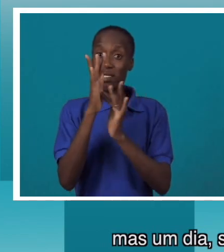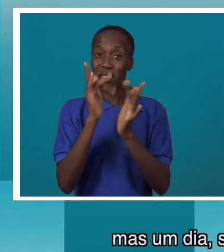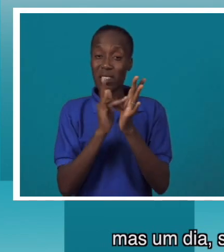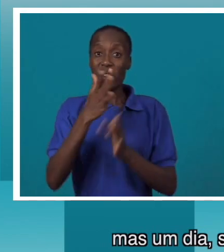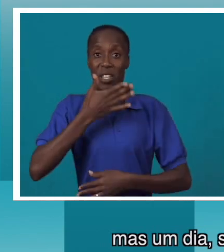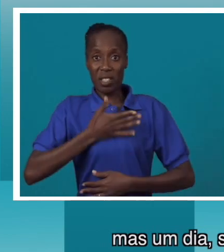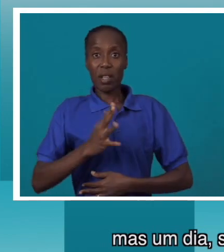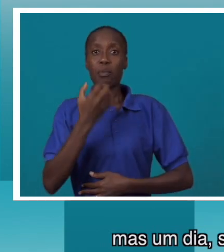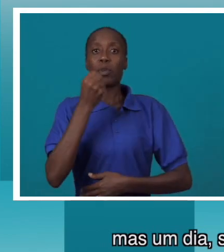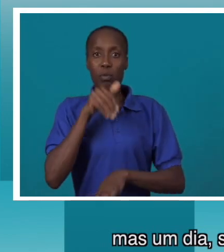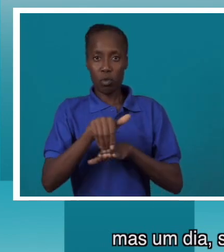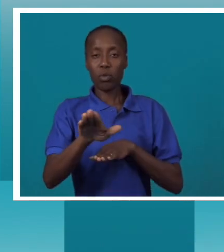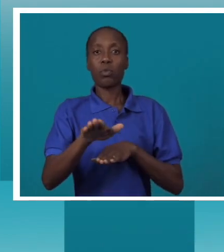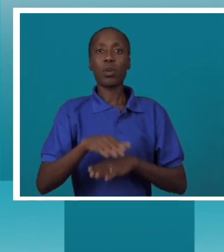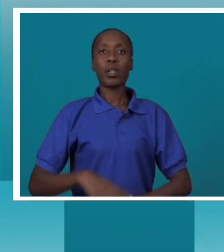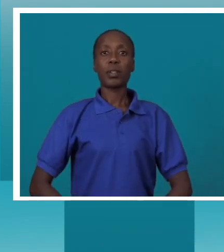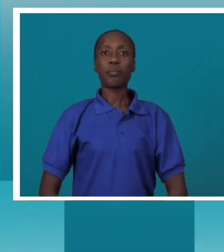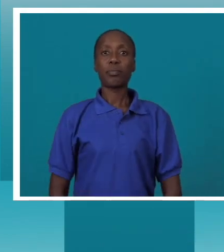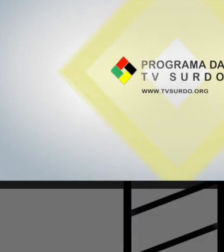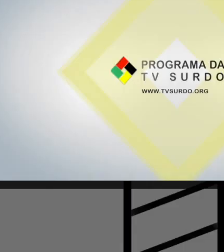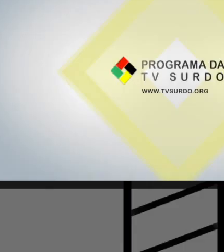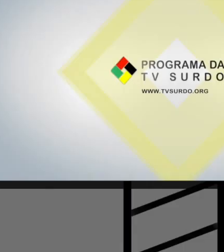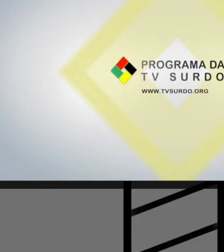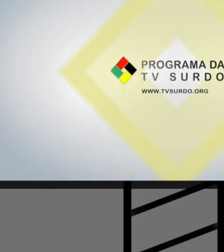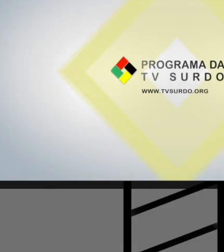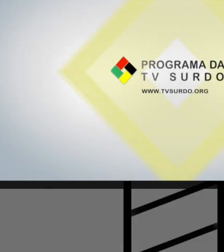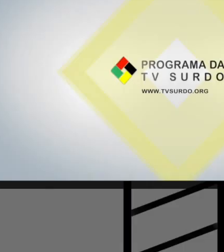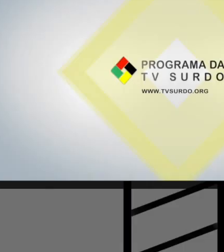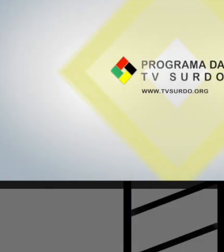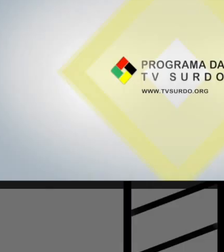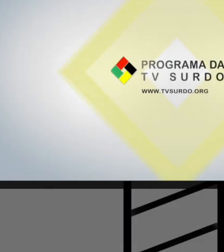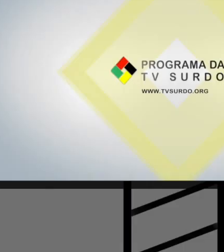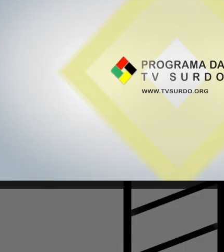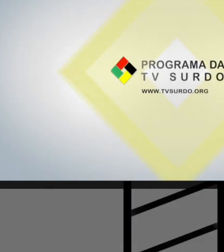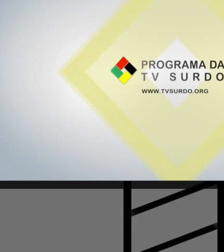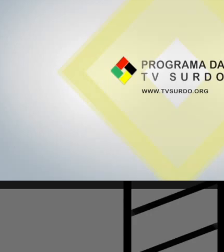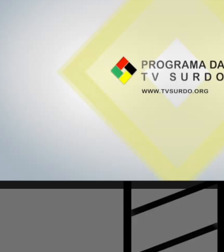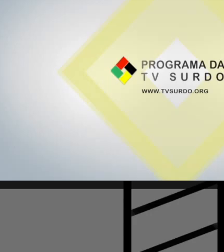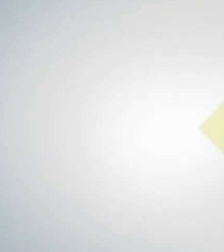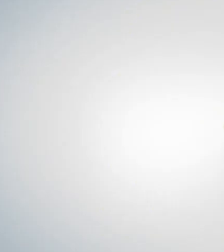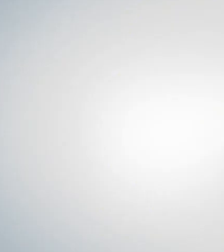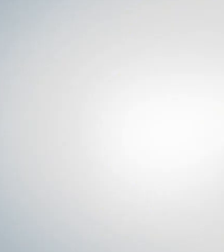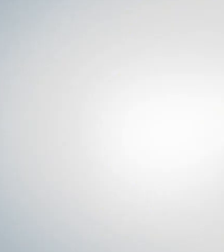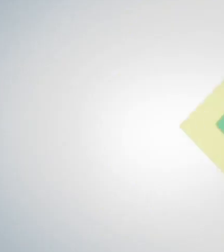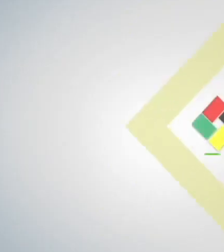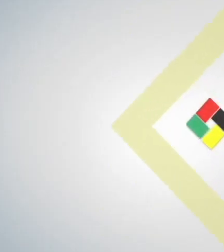um dia, se Deus quiser, nós vamos a fazer a escola. Vamos a mais uma pausa. Até já.